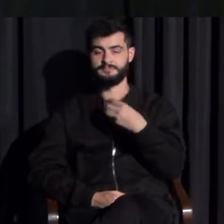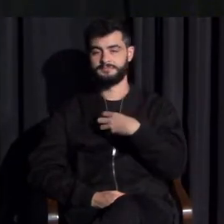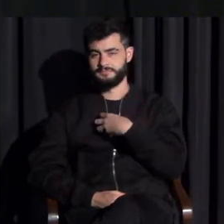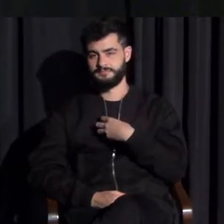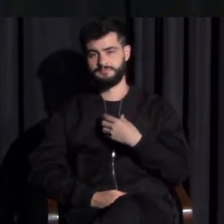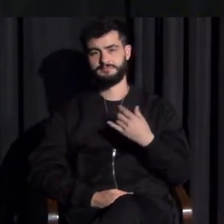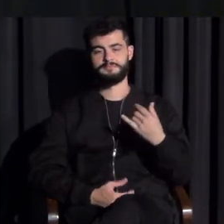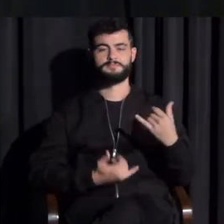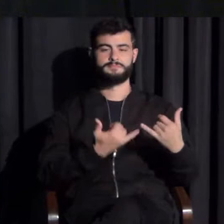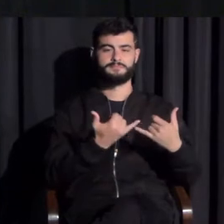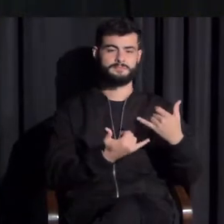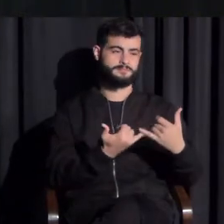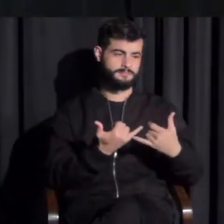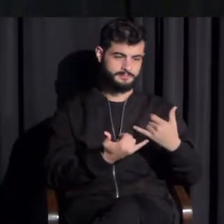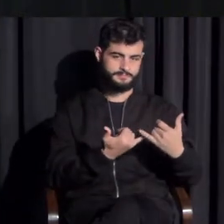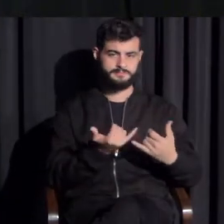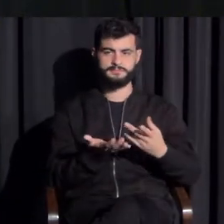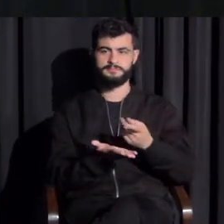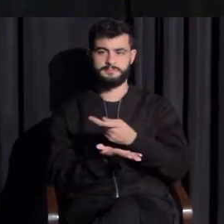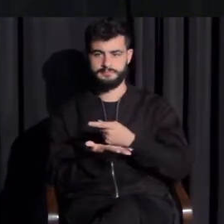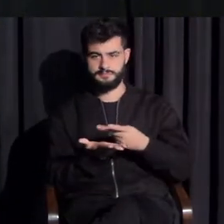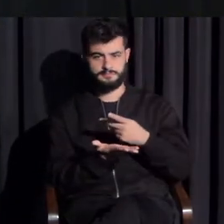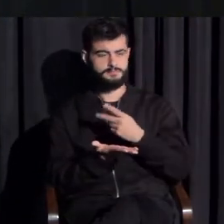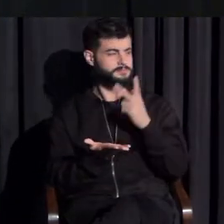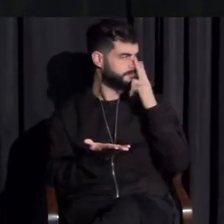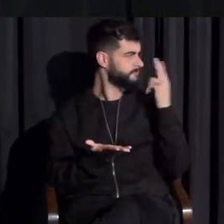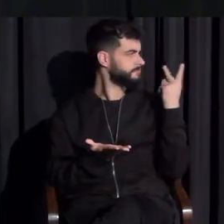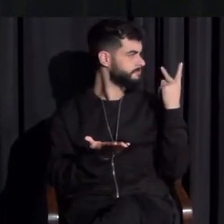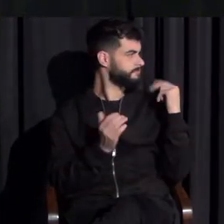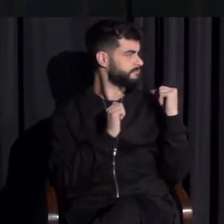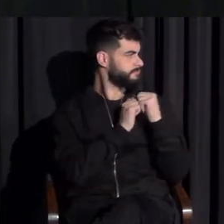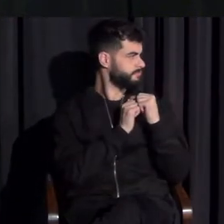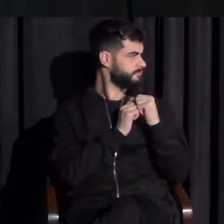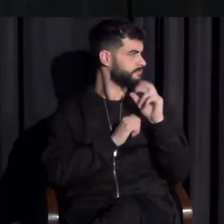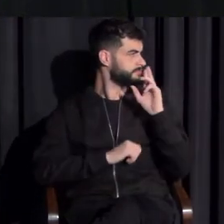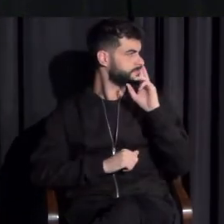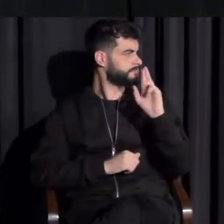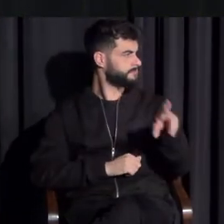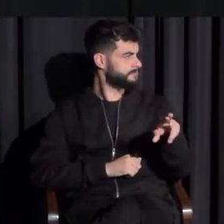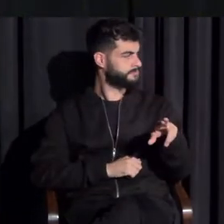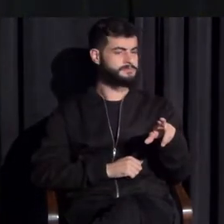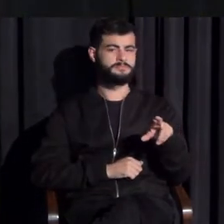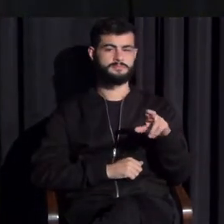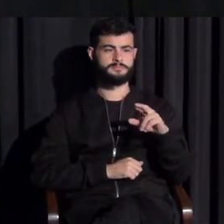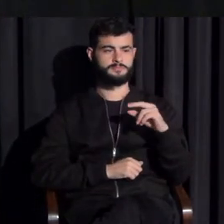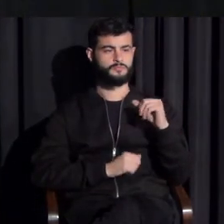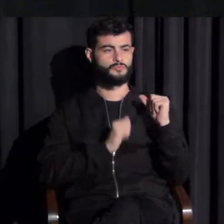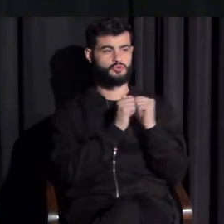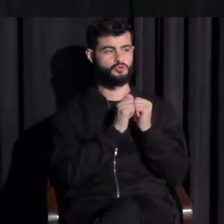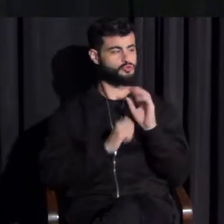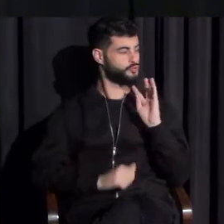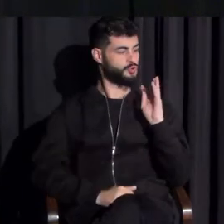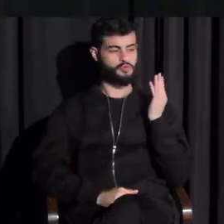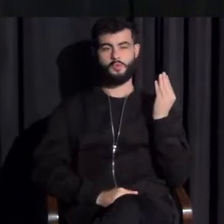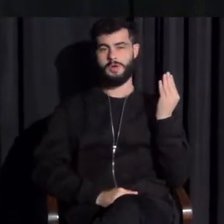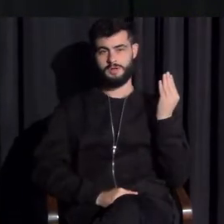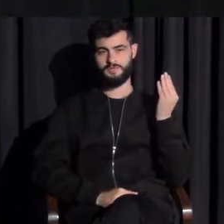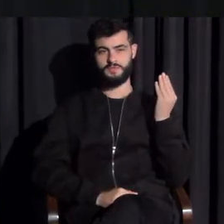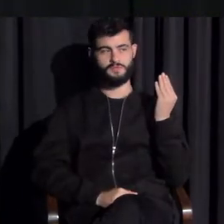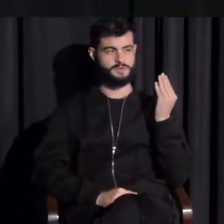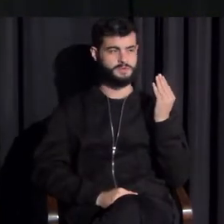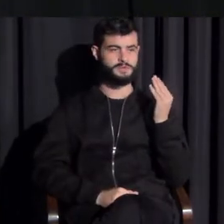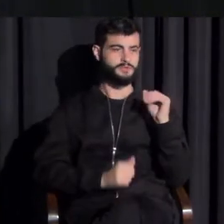acho que vamos responder juntos, aqui, juntos nós quatro e nós, né, todo mundo aqui junto.